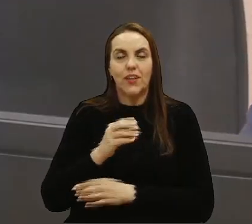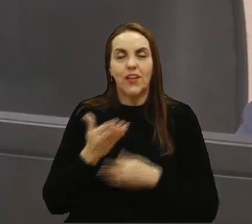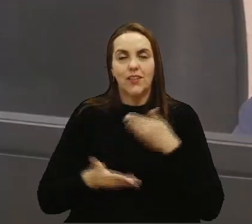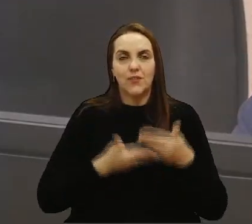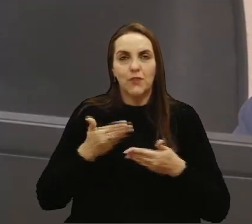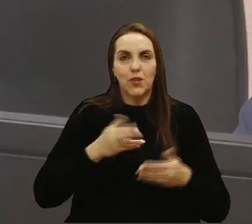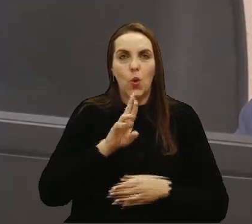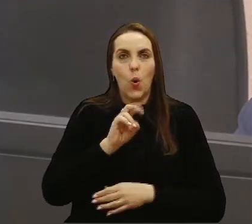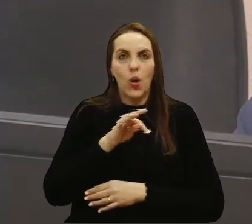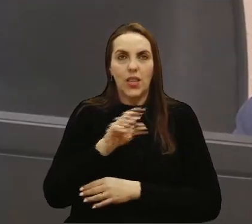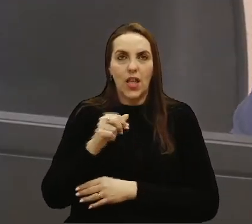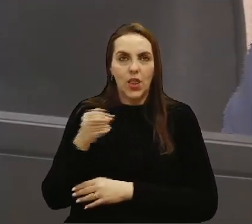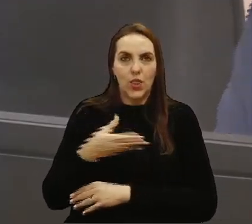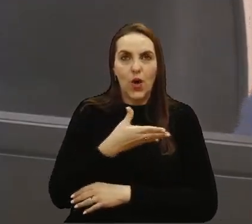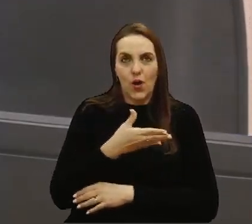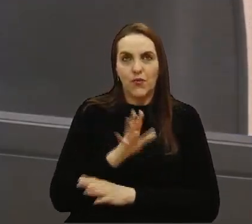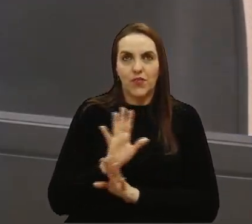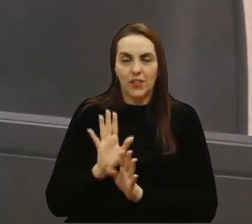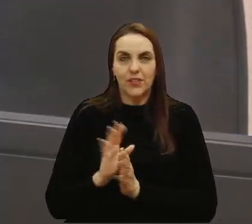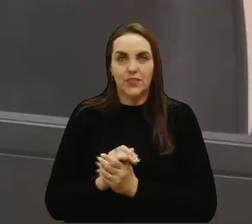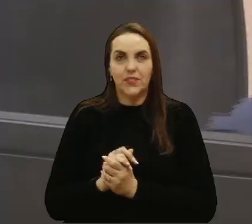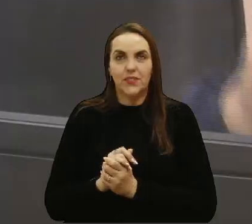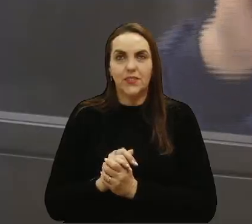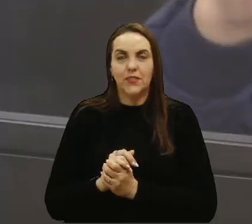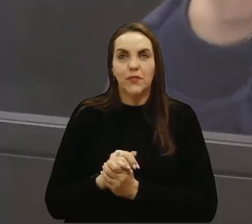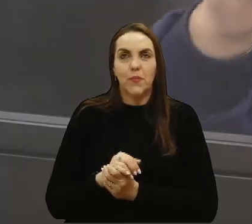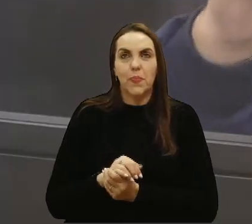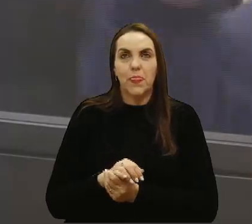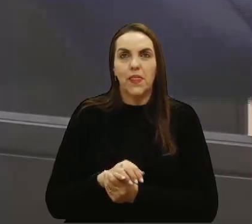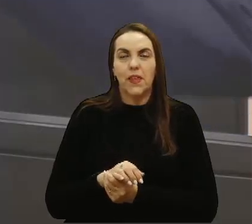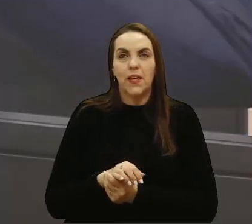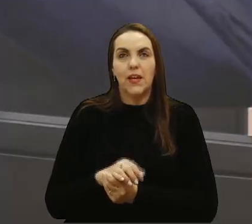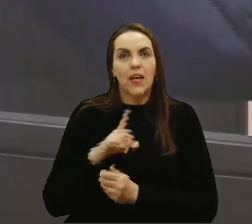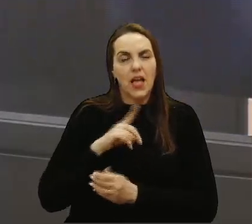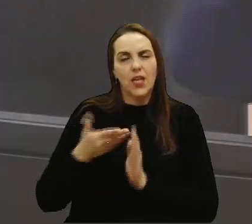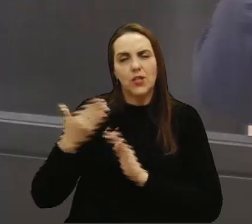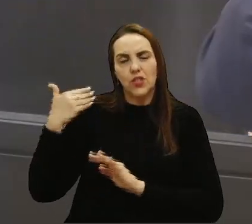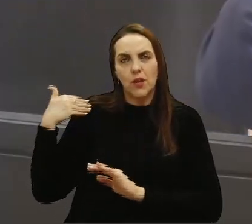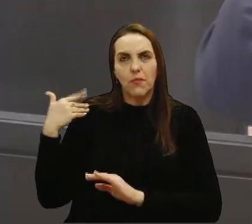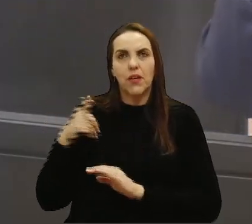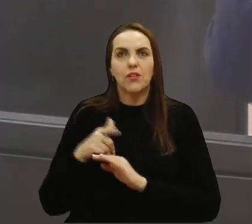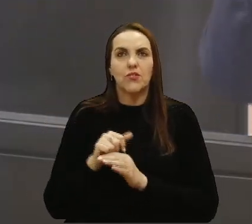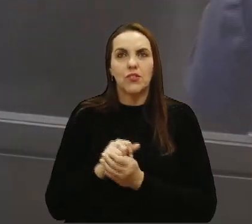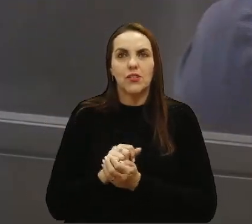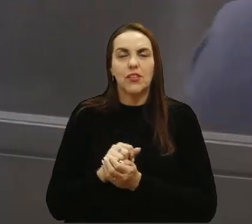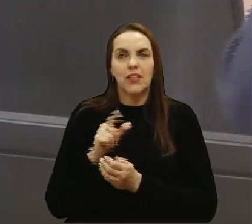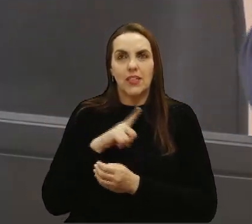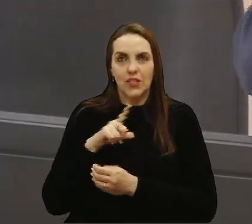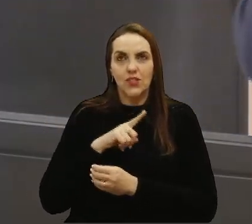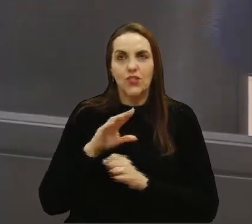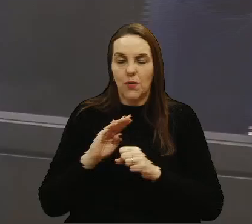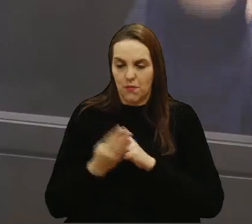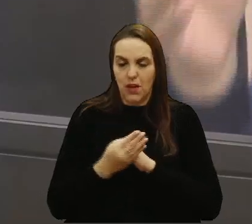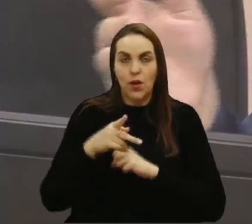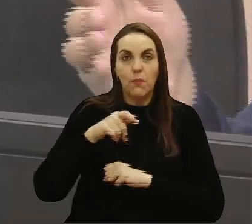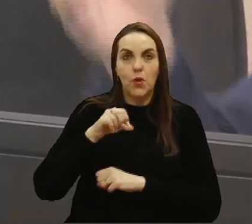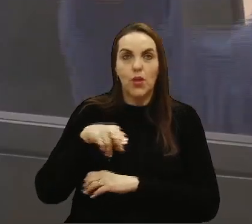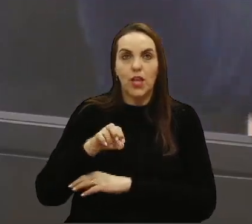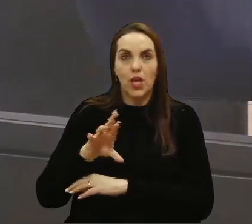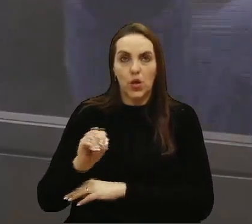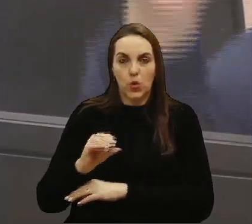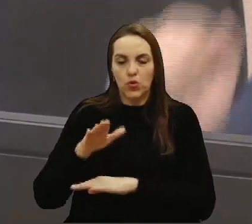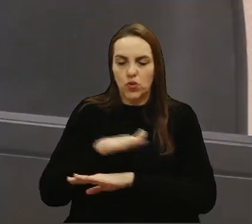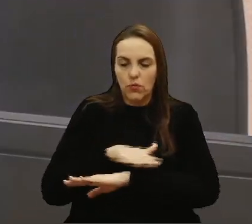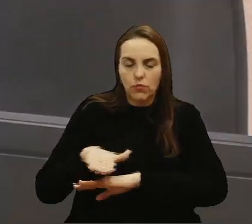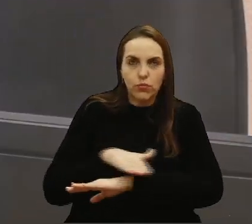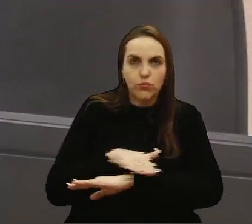que Pé Sujo com toda a vênia, com todo carinho e respeito. Antigamente, né, o Pioneiro tinha calçamento e o Pôr do Sol não